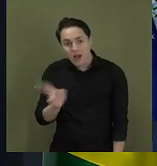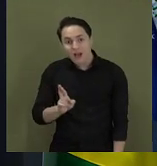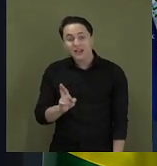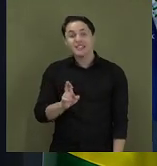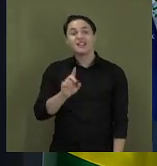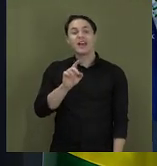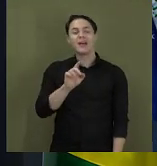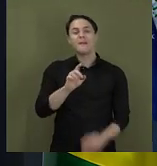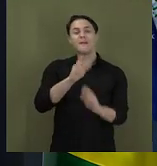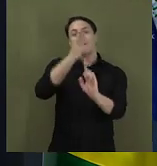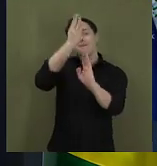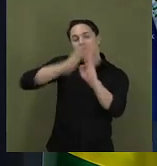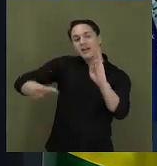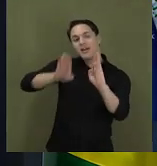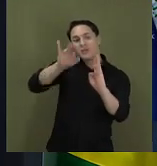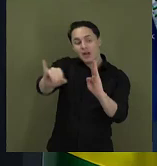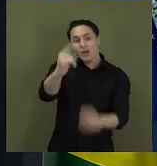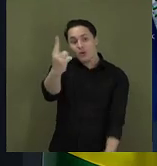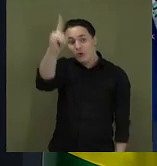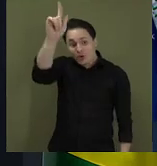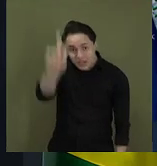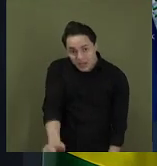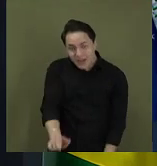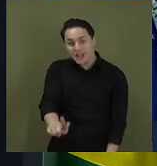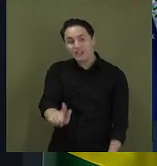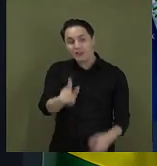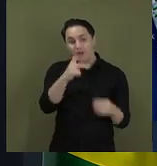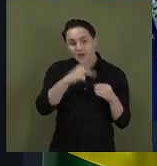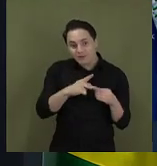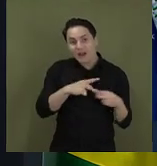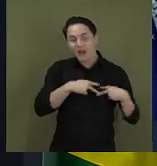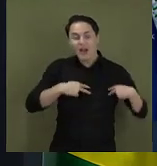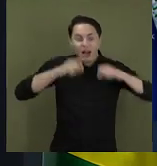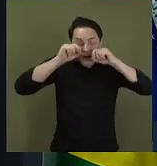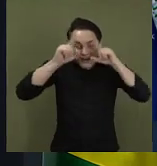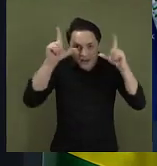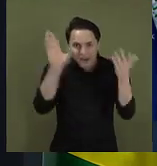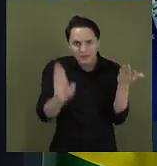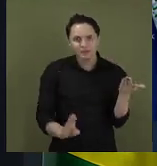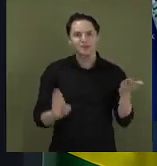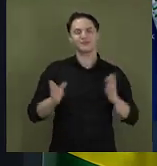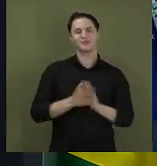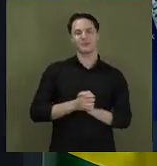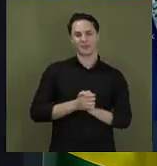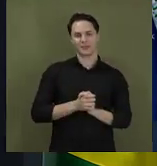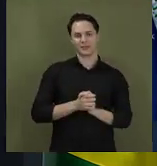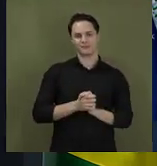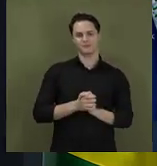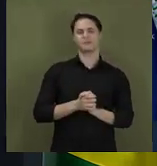milhão, um gerente do 3º escalão da Petrobras. Acorda, Brasil! O esquema foi